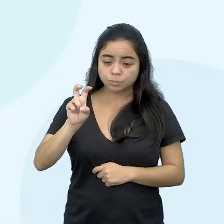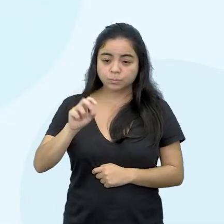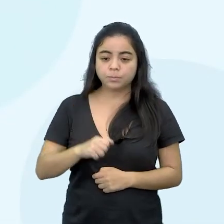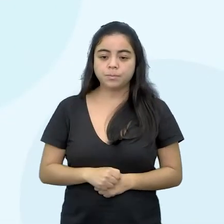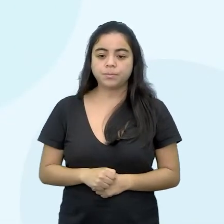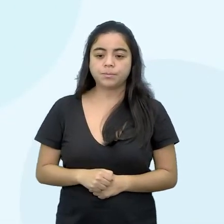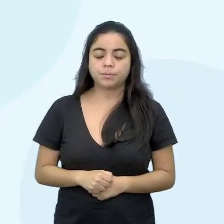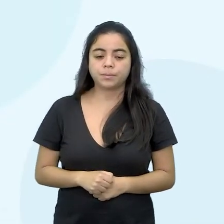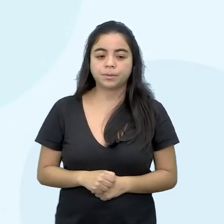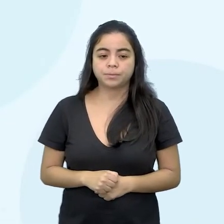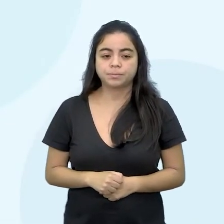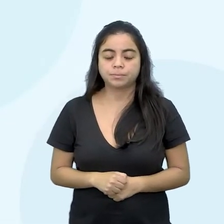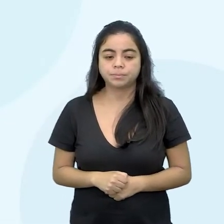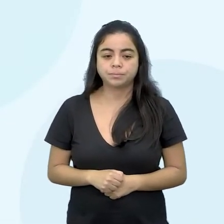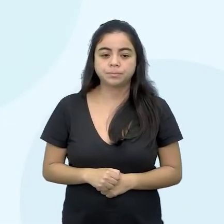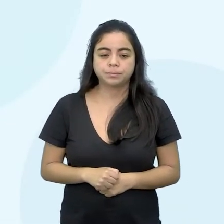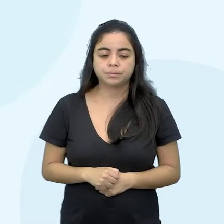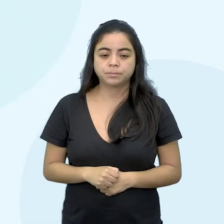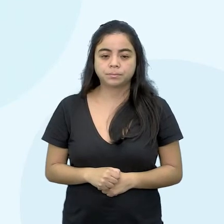constituem...